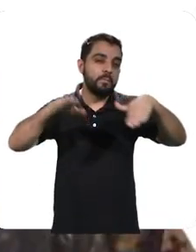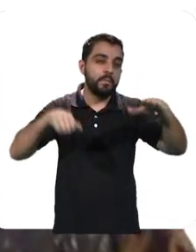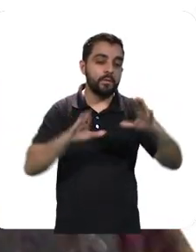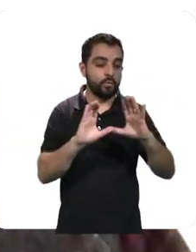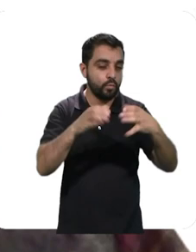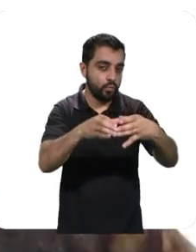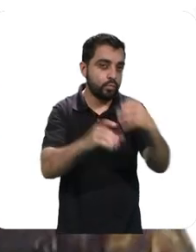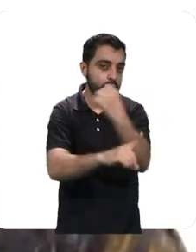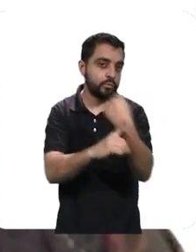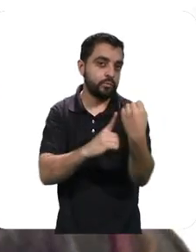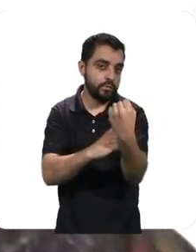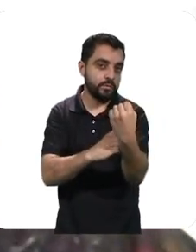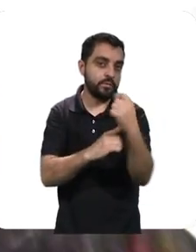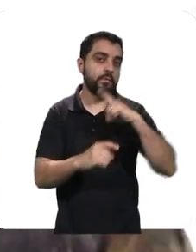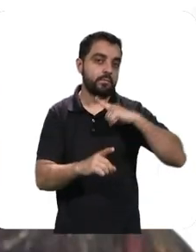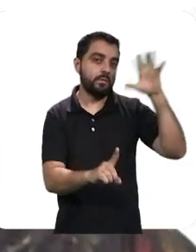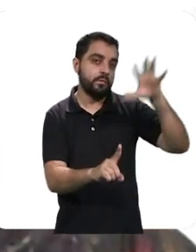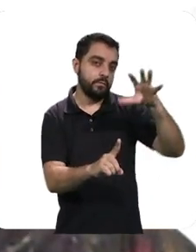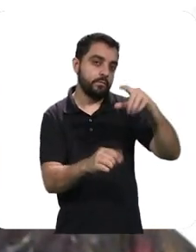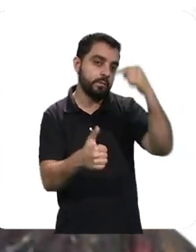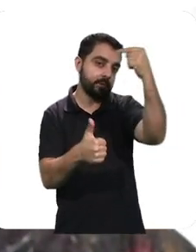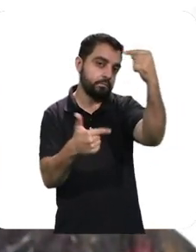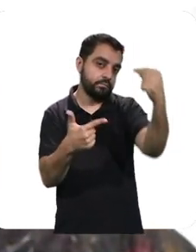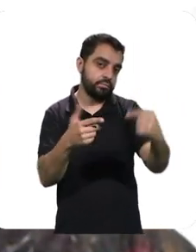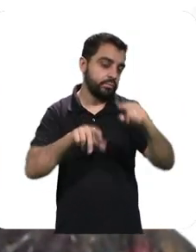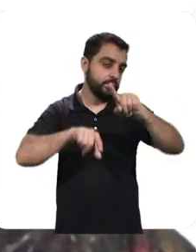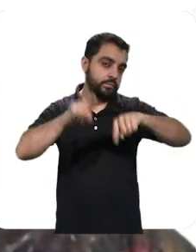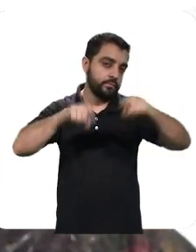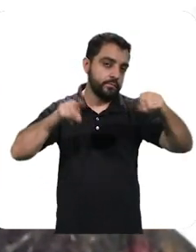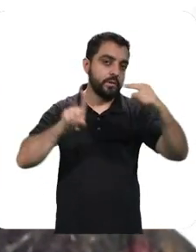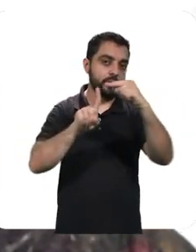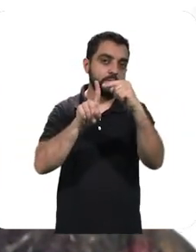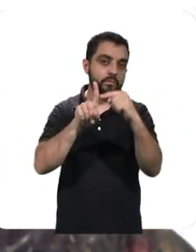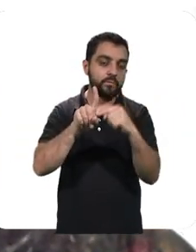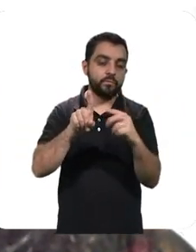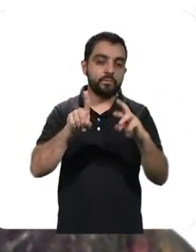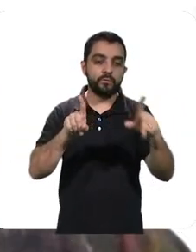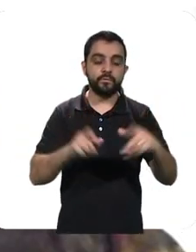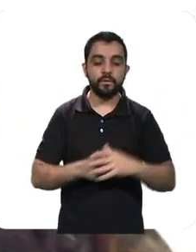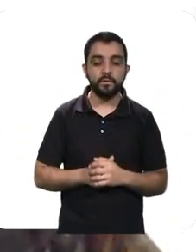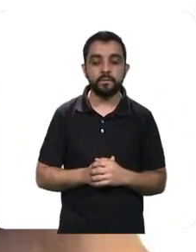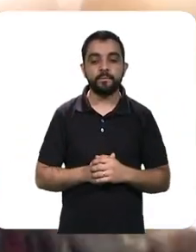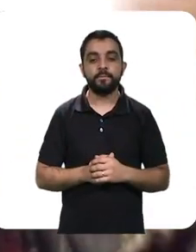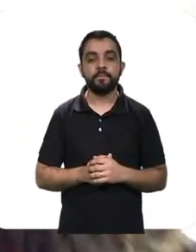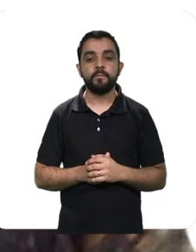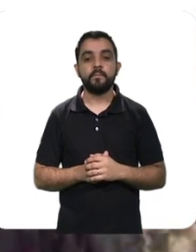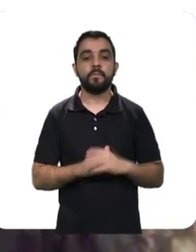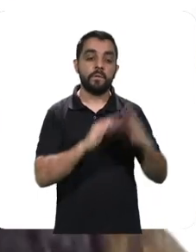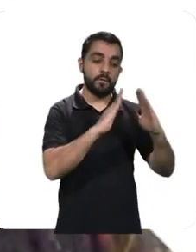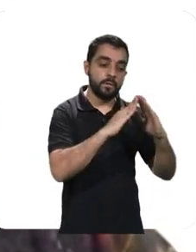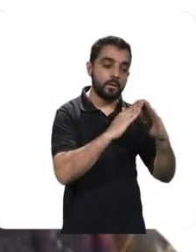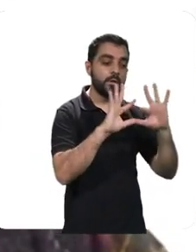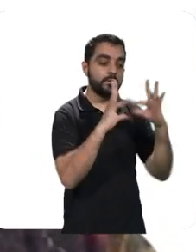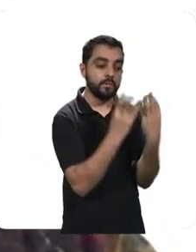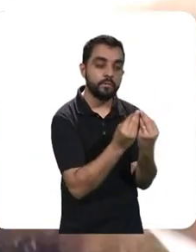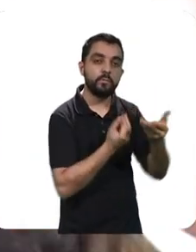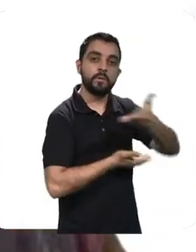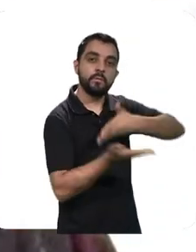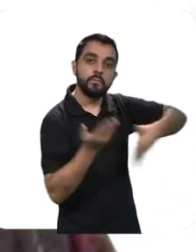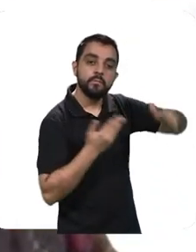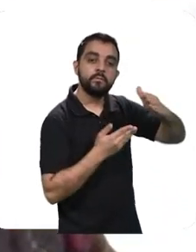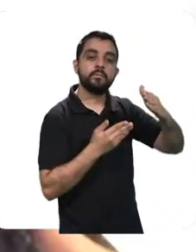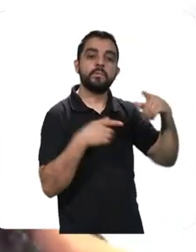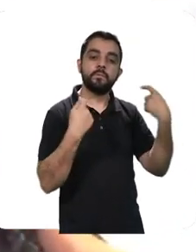elas variam, então, de acordo com esses grupos populacionais. Então, quem está em casa com a família,